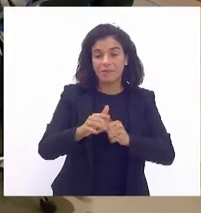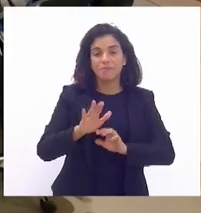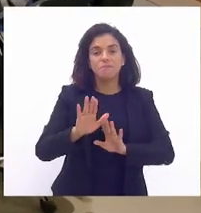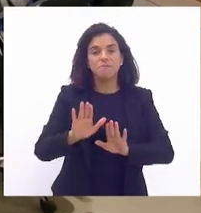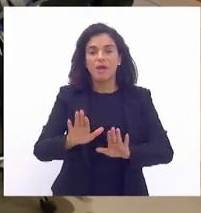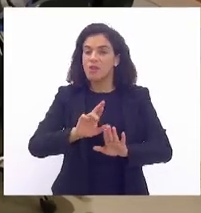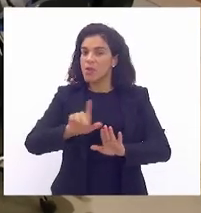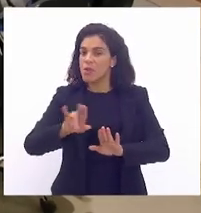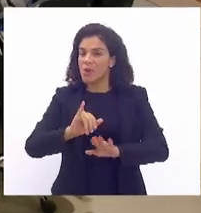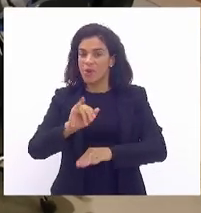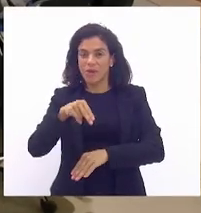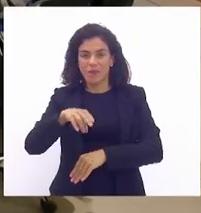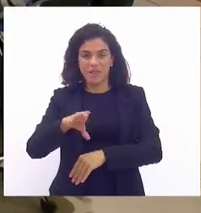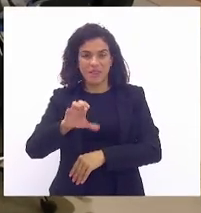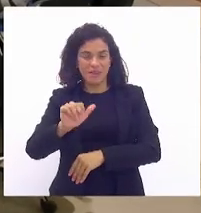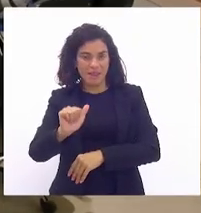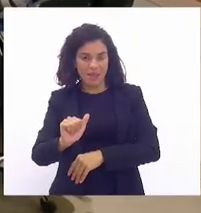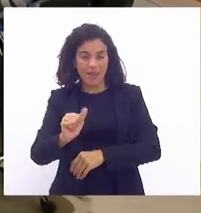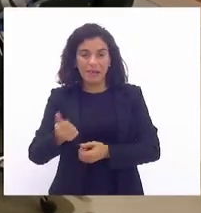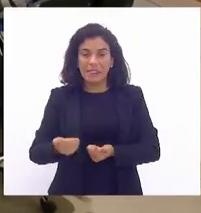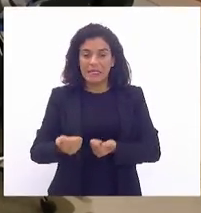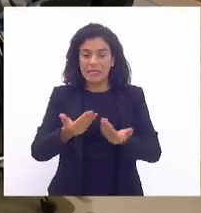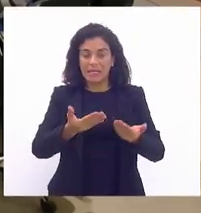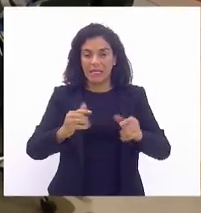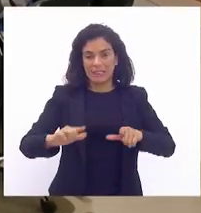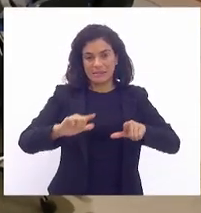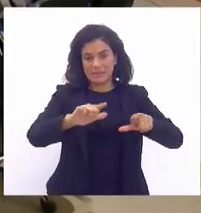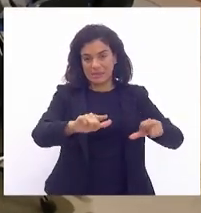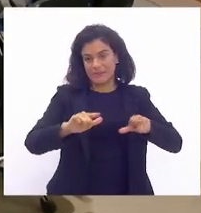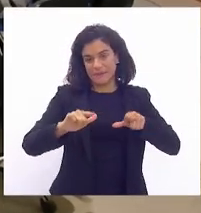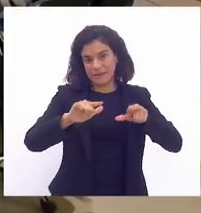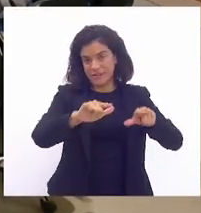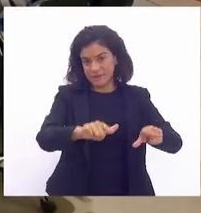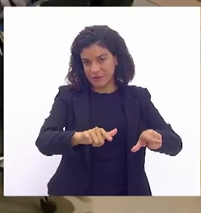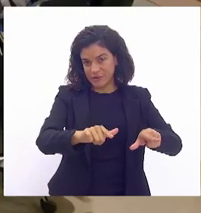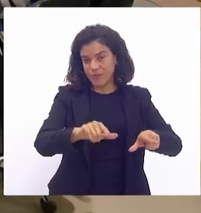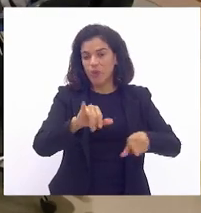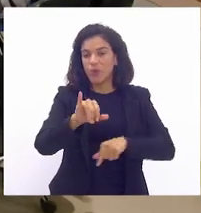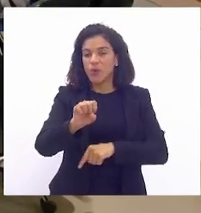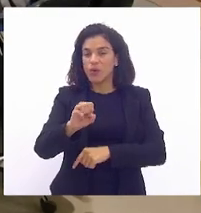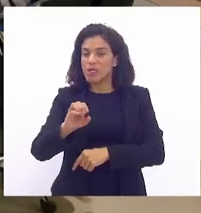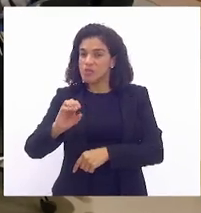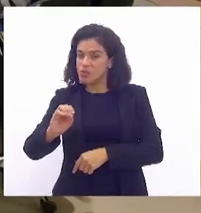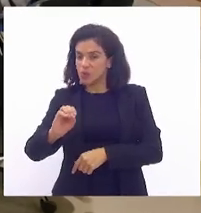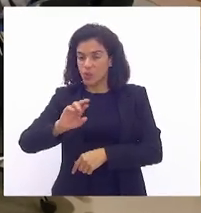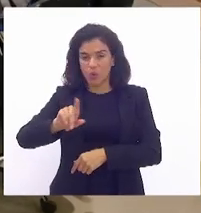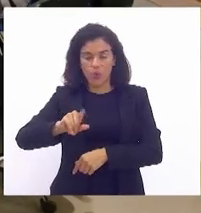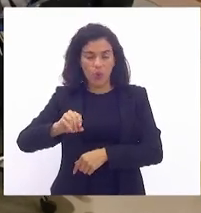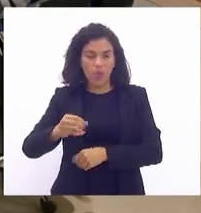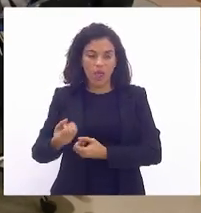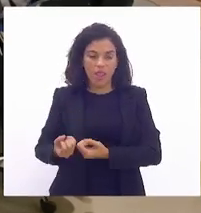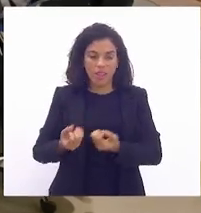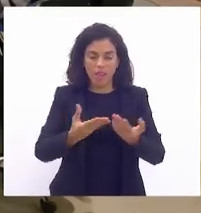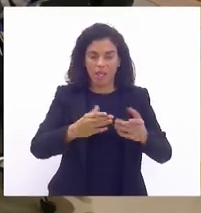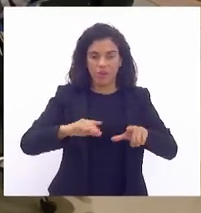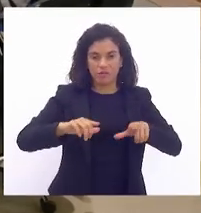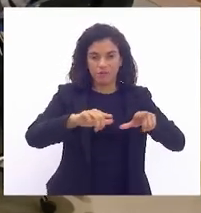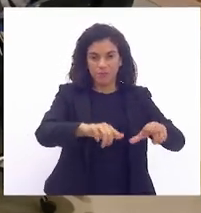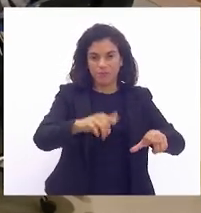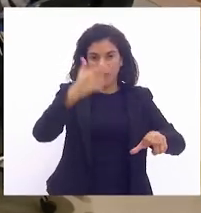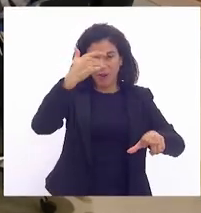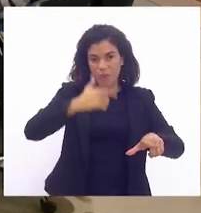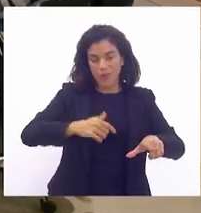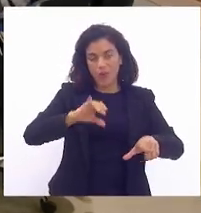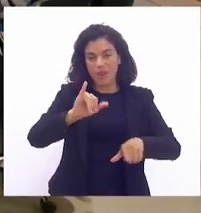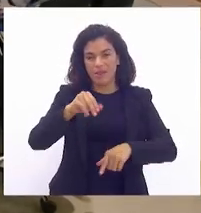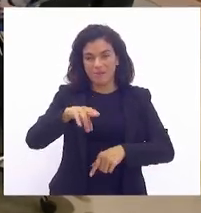é o INEA que dá as certificações, né? O ISO não é dado pelo INEA. Isso, inclusive,